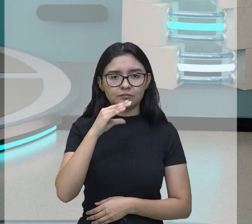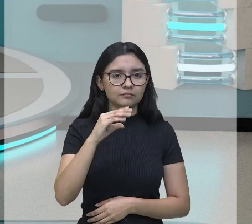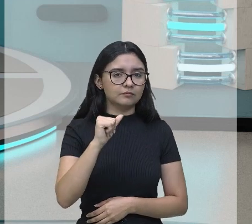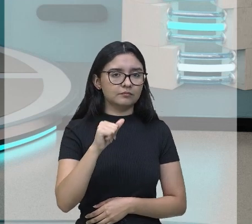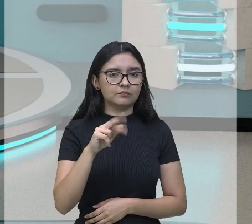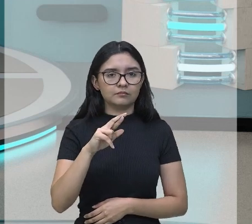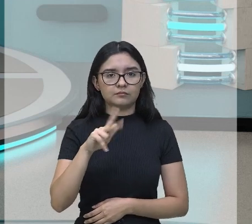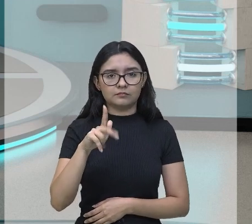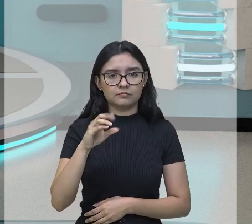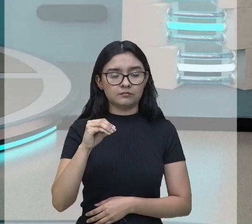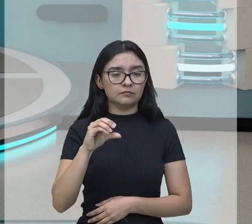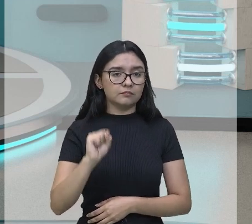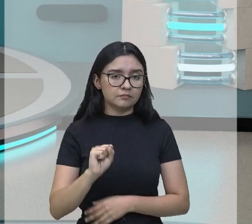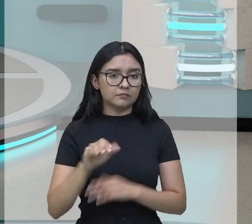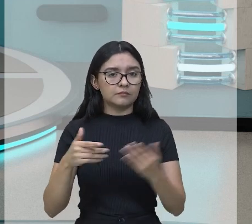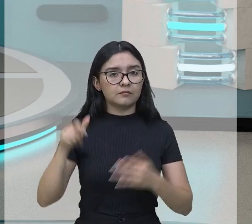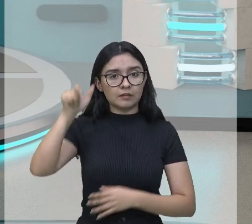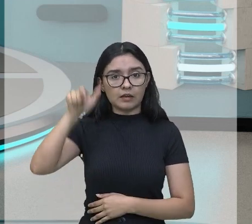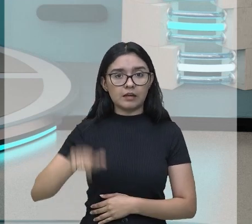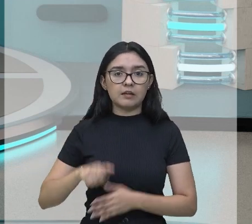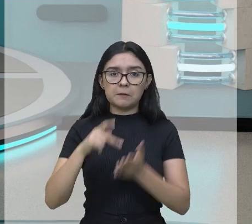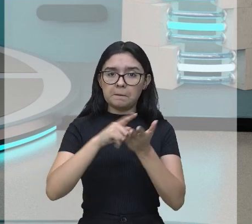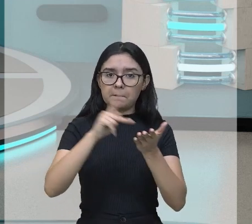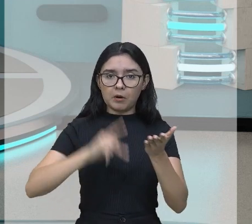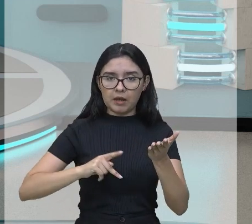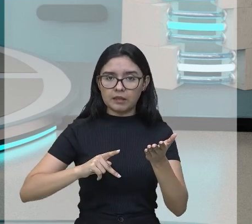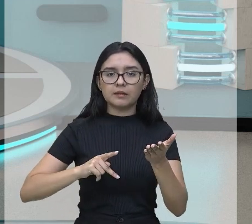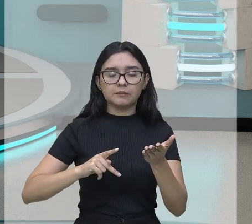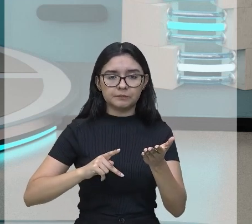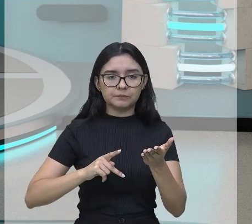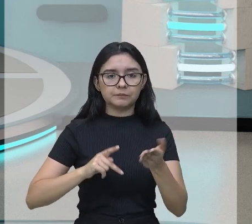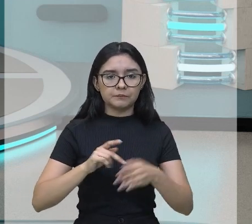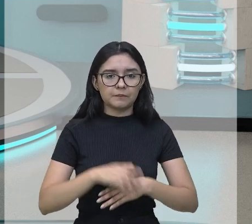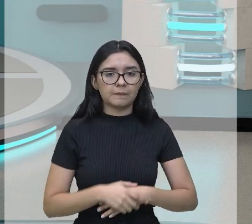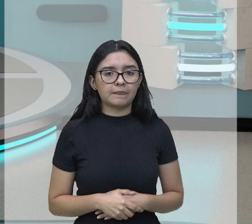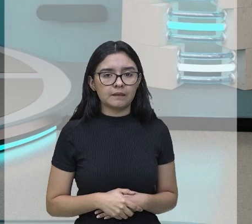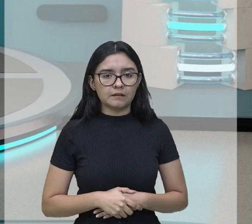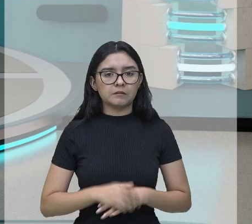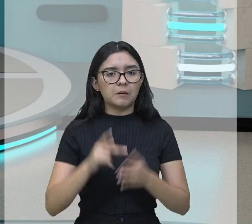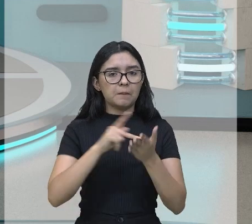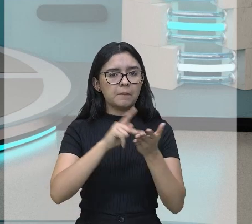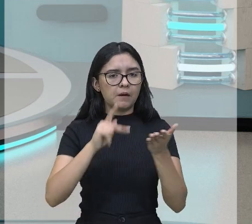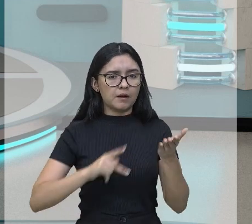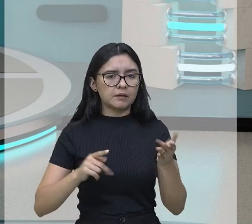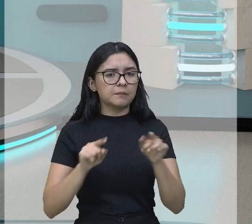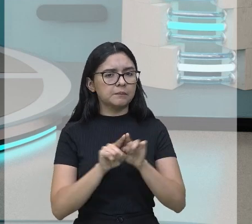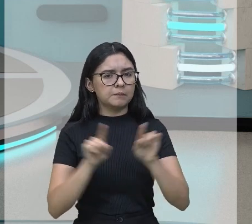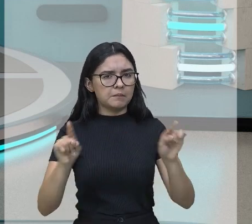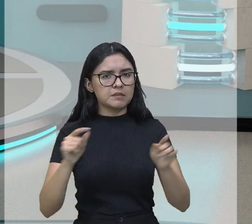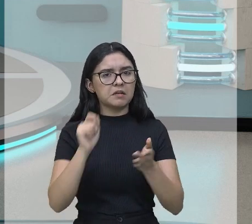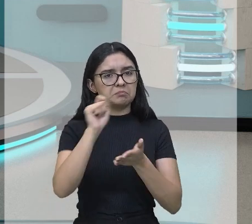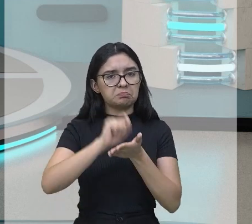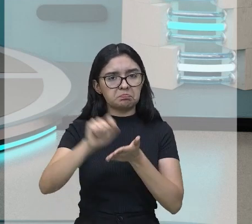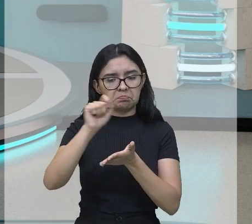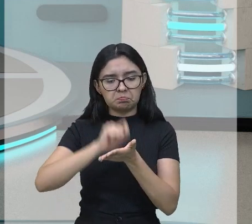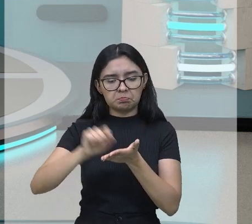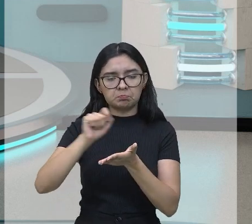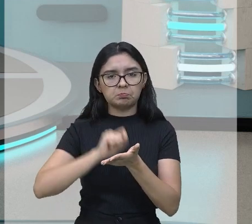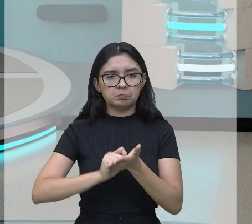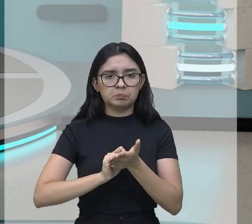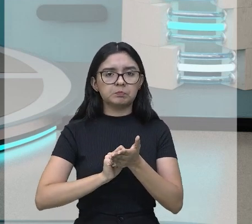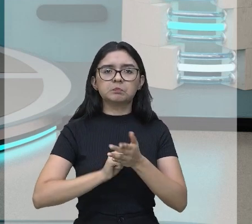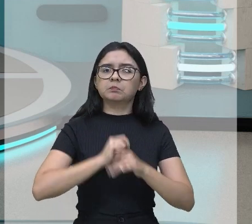nosso poeta, em linhas gerais, né? Em primeira leitura poeta, mas que foi um escritor que